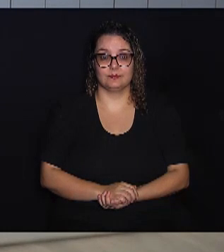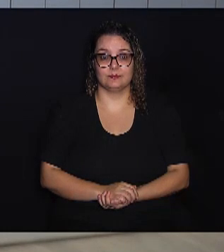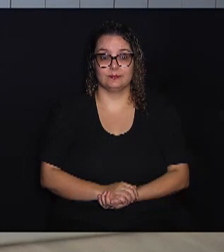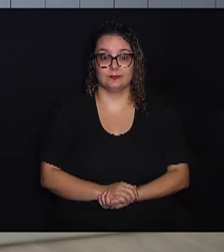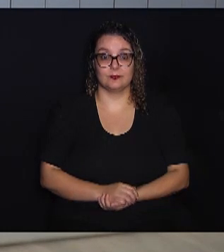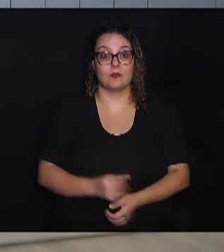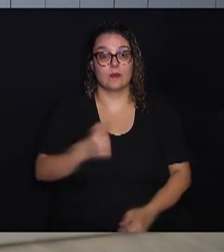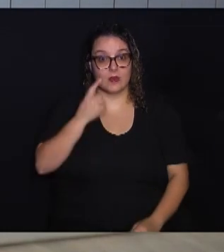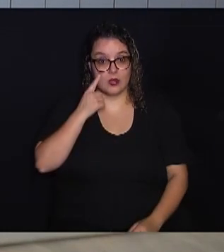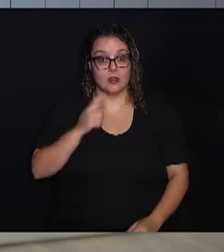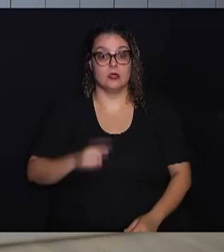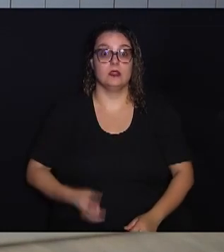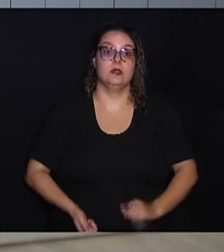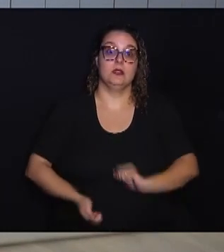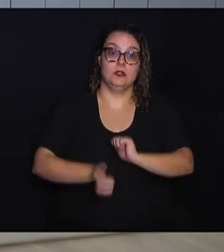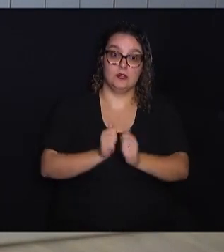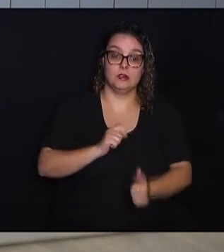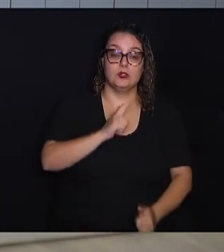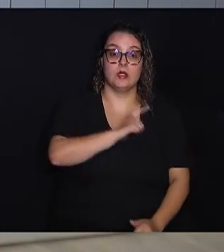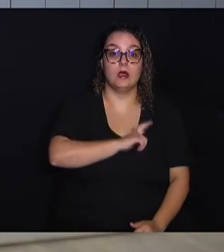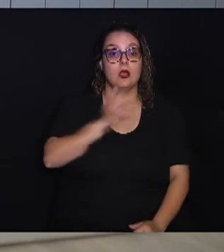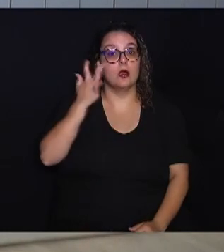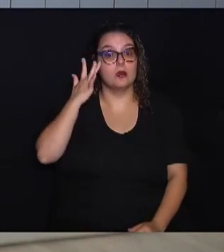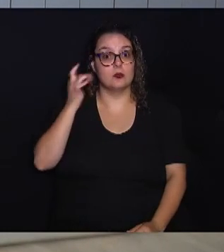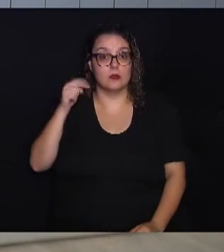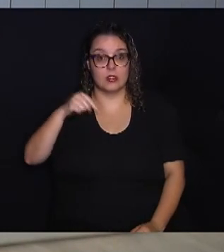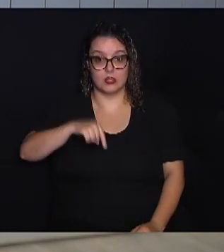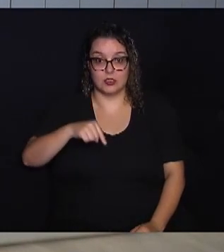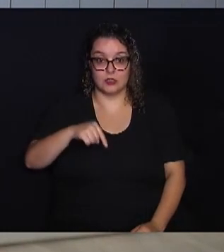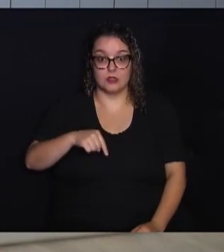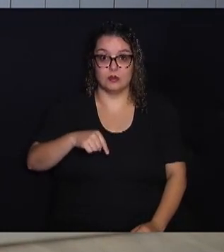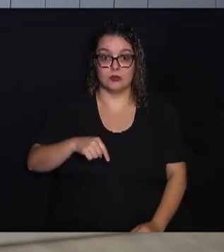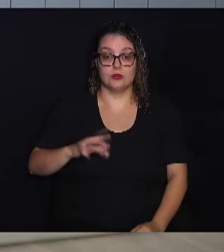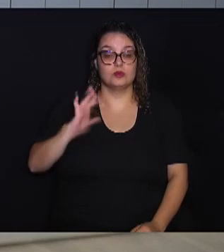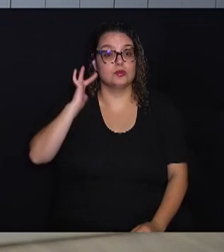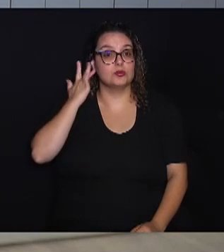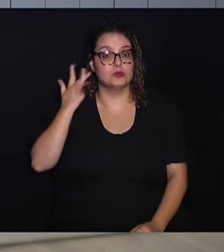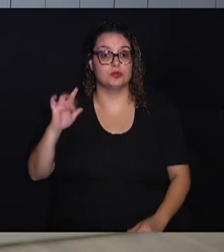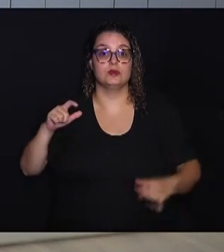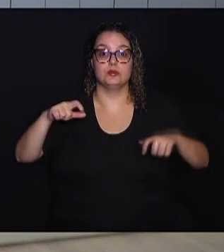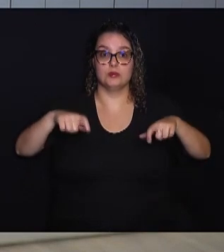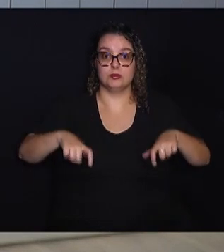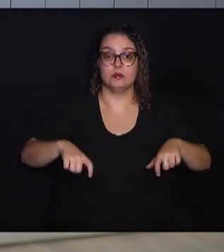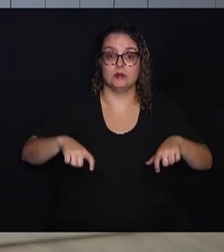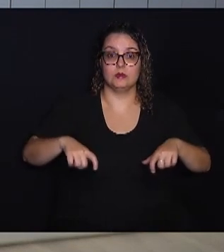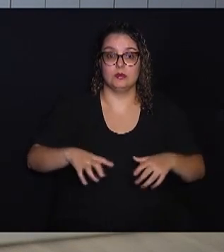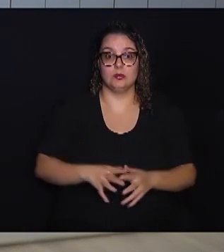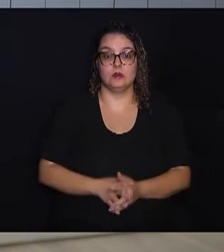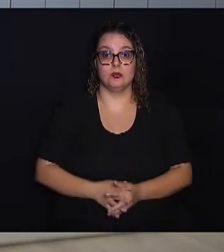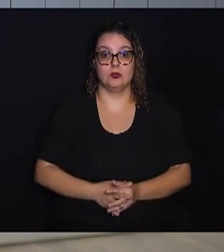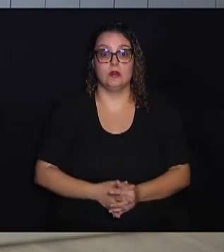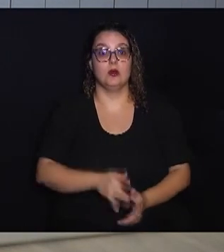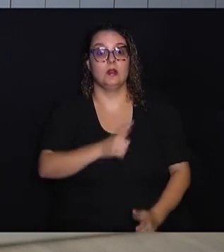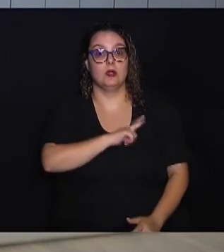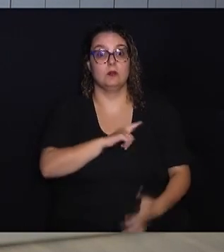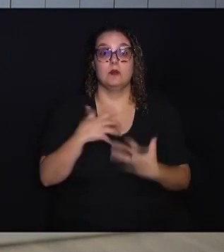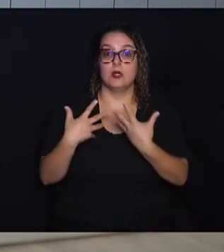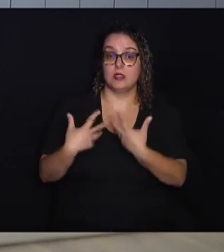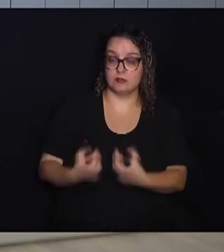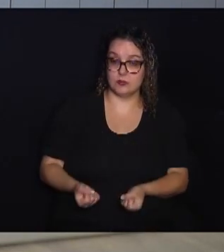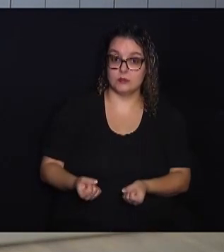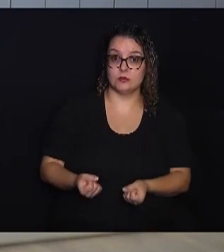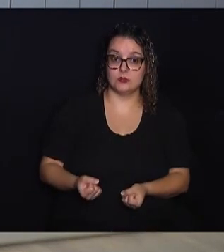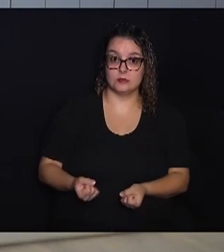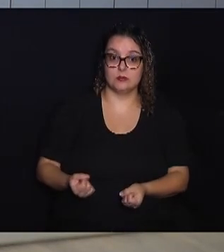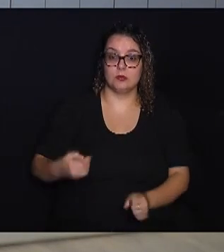Olha, e tem jogo do Guarani amanhã aqui no estádio Brinco de Ouro, em que o Bugre recebe então